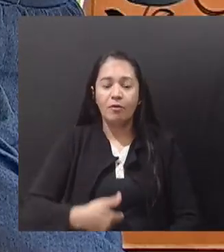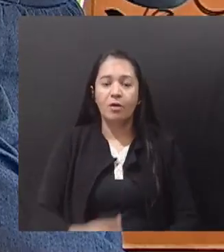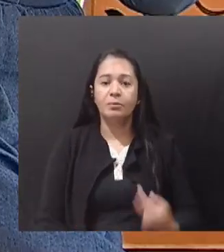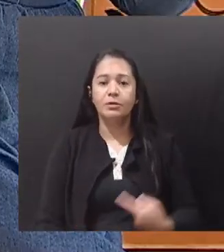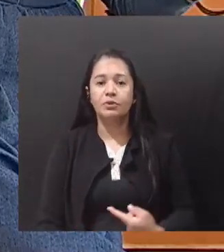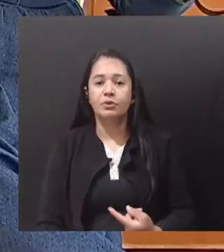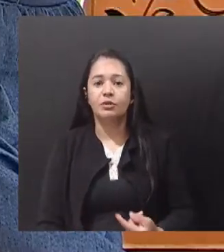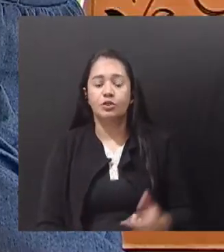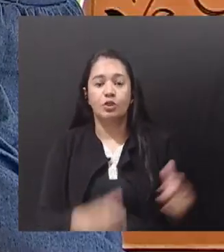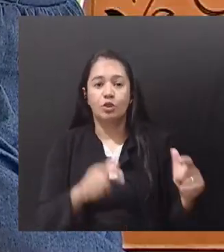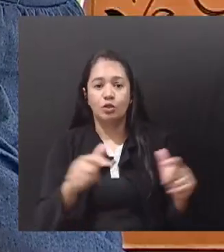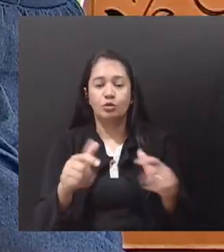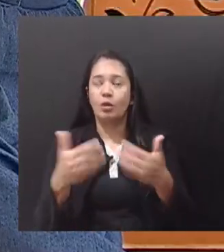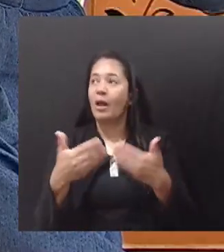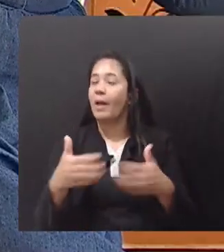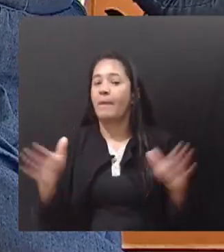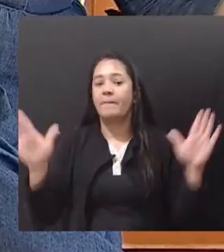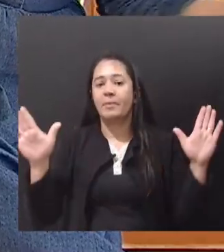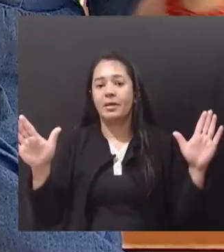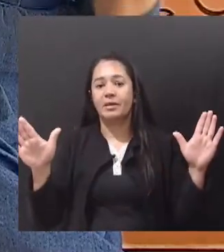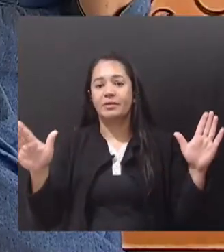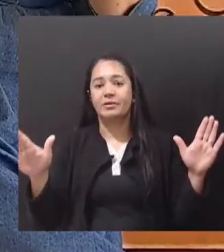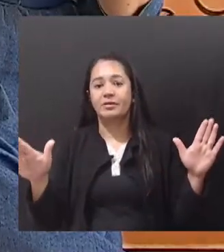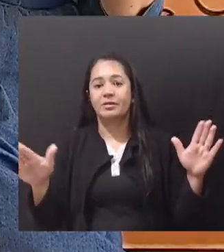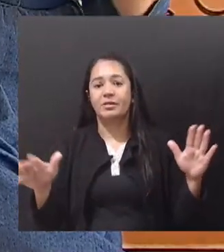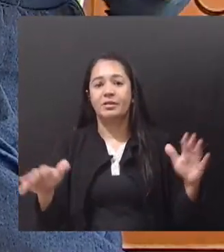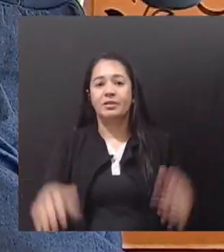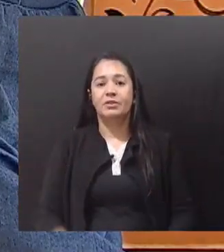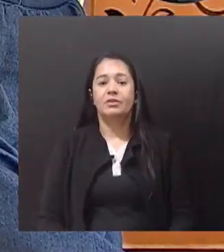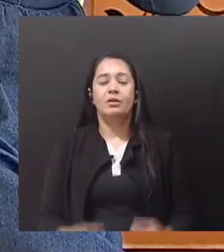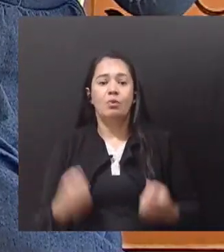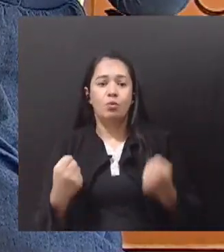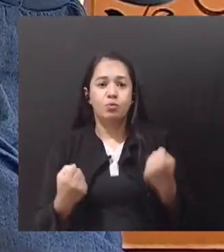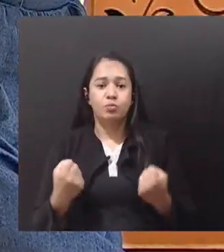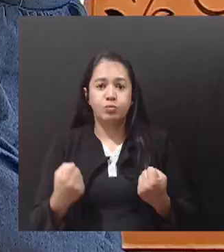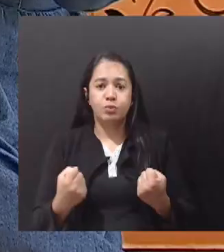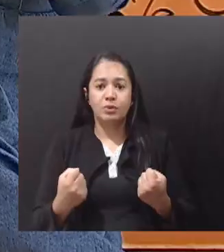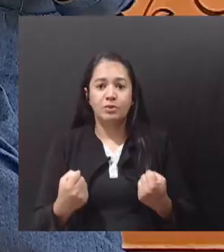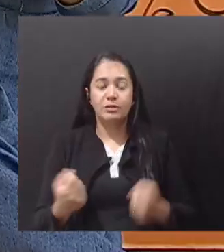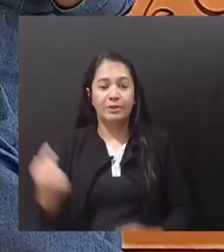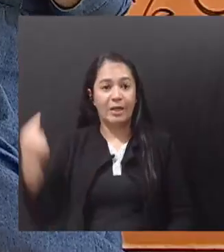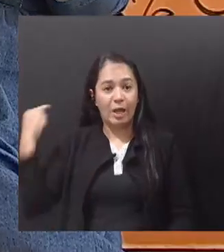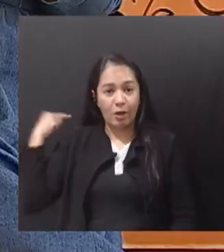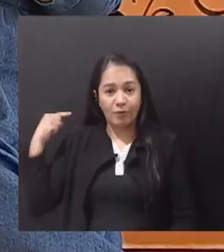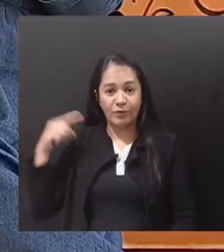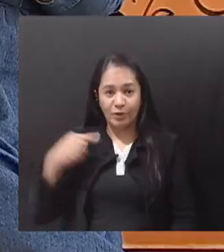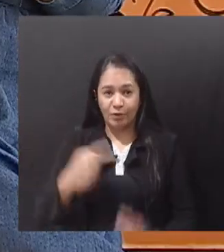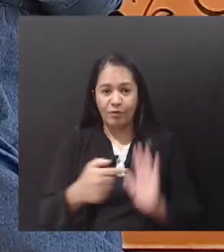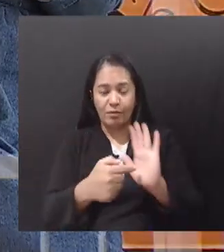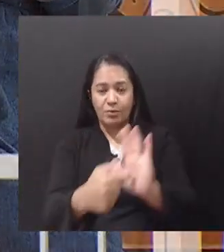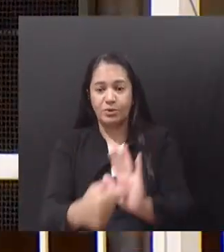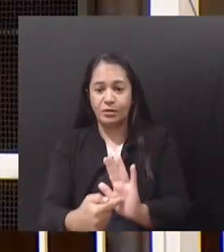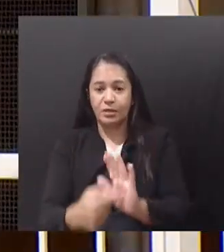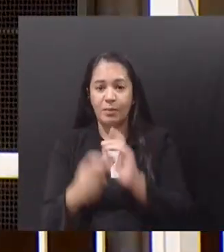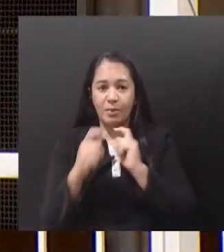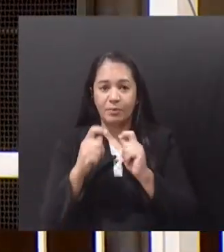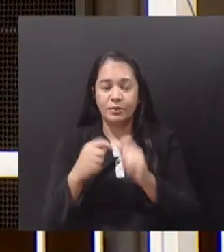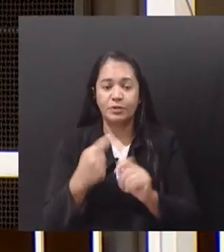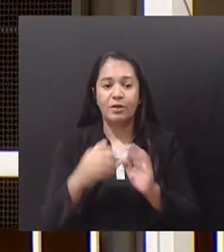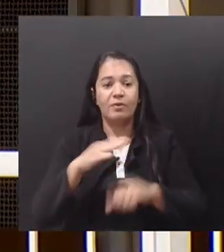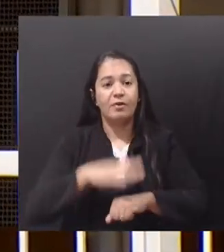em um ambiente aberto, com a passagem de muitos veículos por aqui e ao meu fundo, depois eu vou mostrar uma reportagem que nós vamos